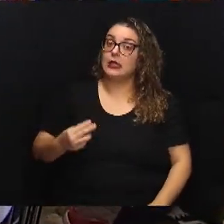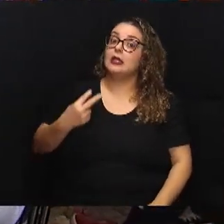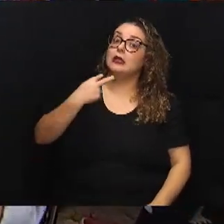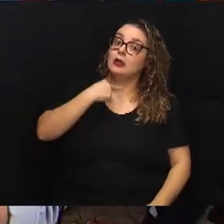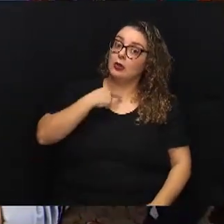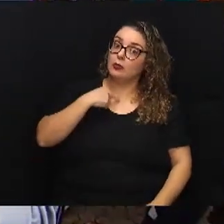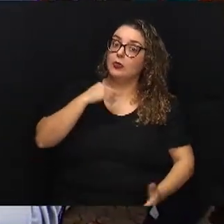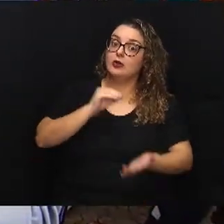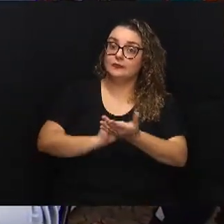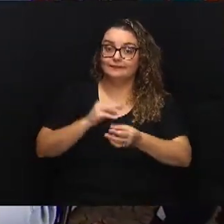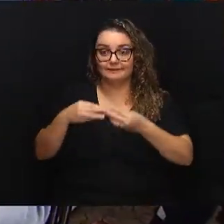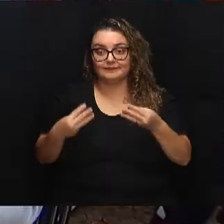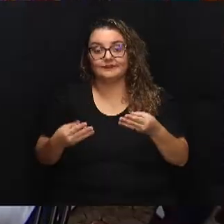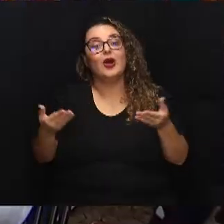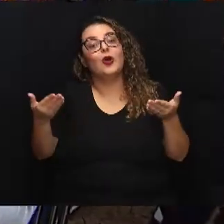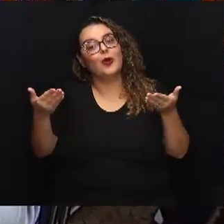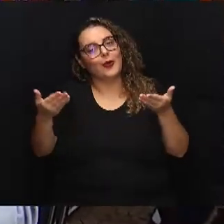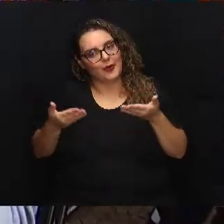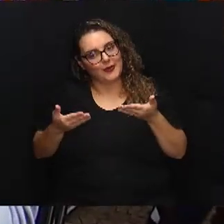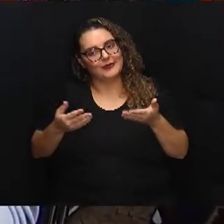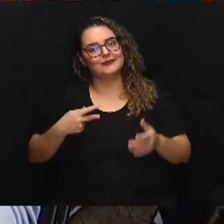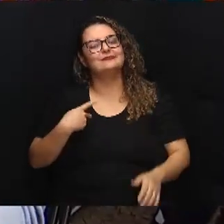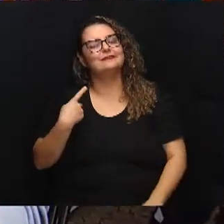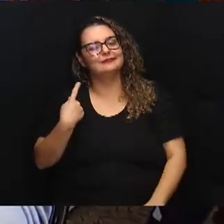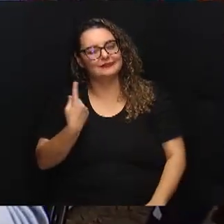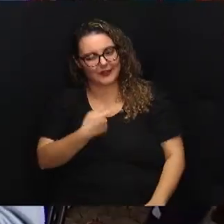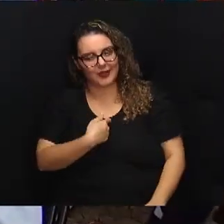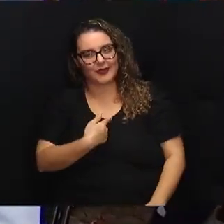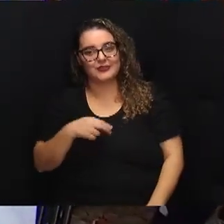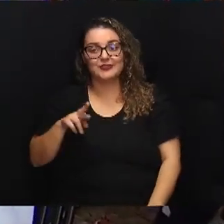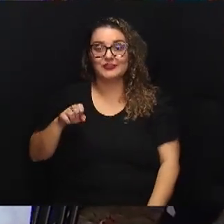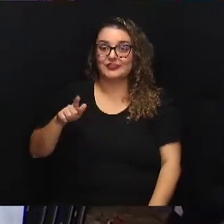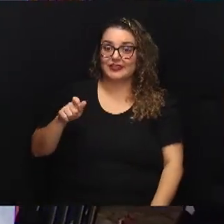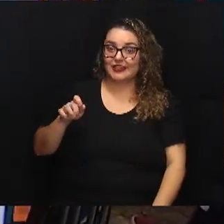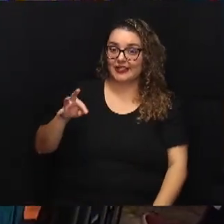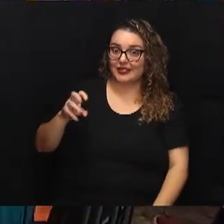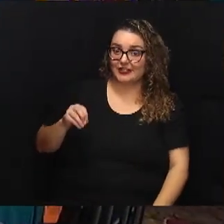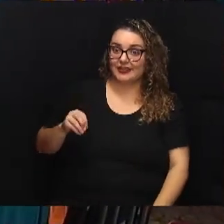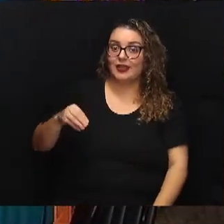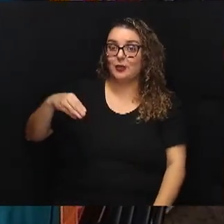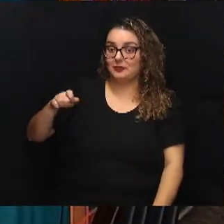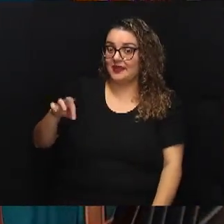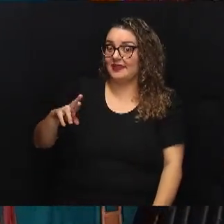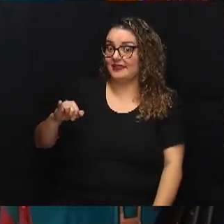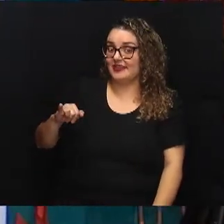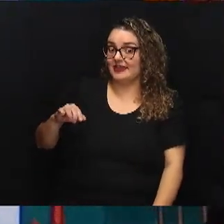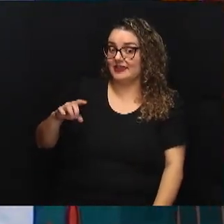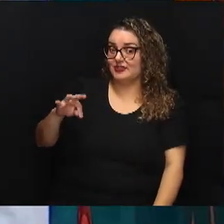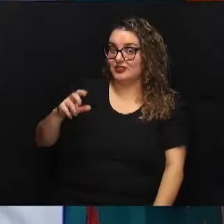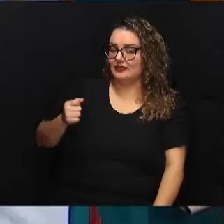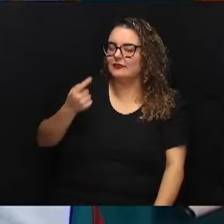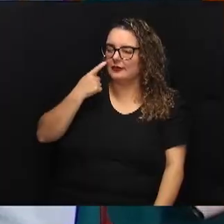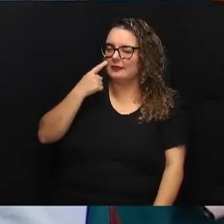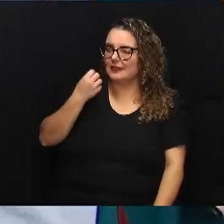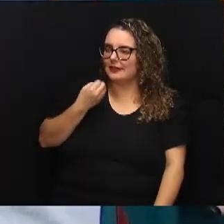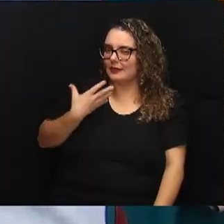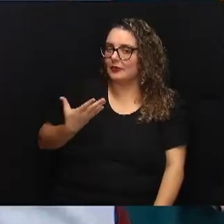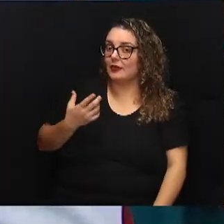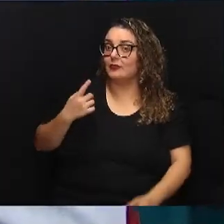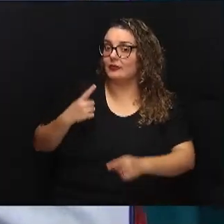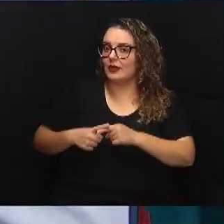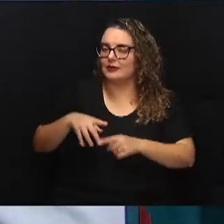o macarrão. Então, hoje nós vamos de rigatone ao matriciana. Vamos ver se tá bom? Porque